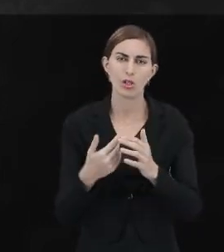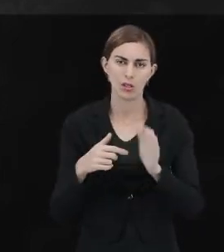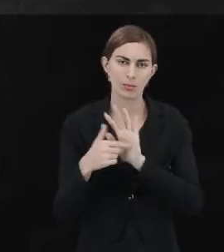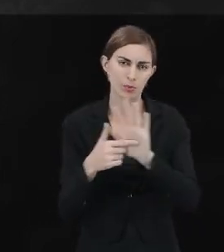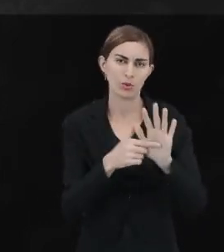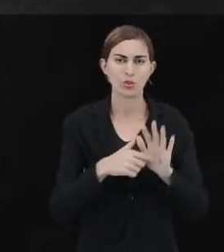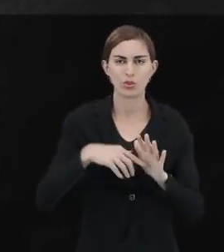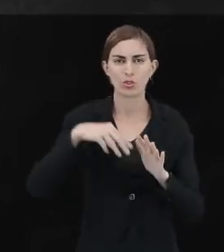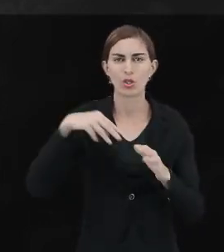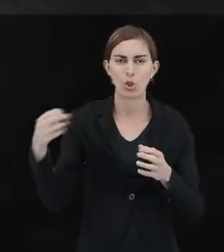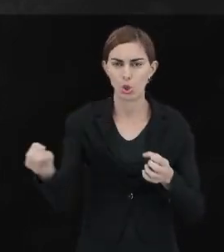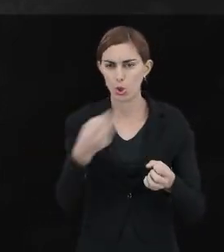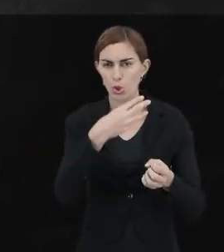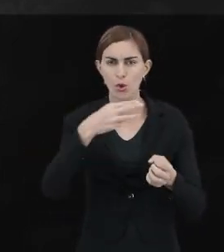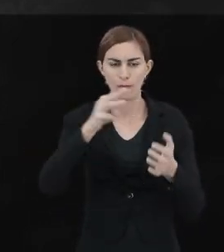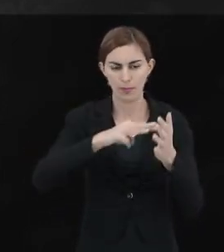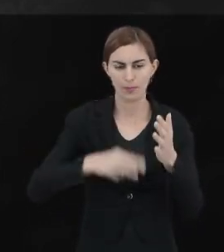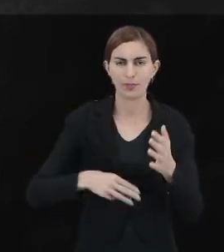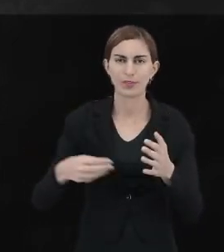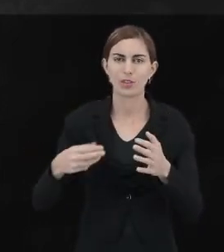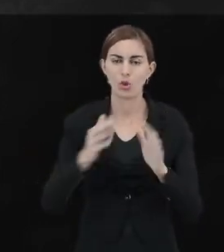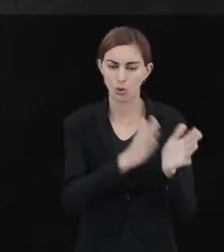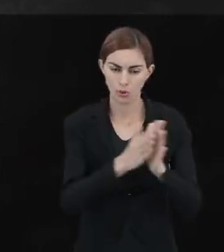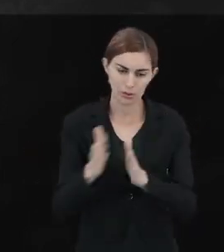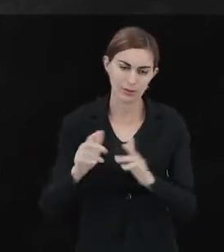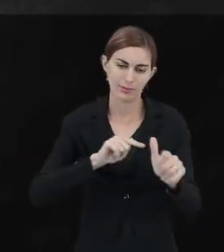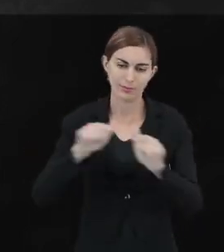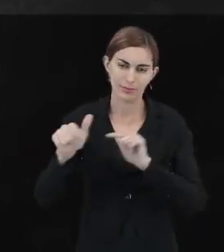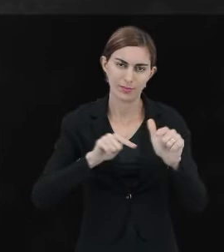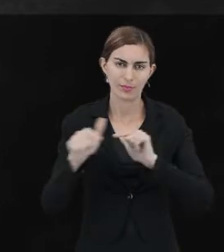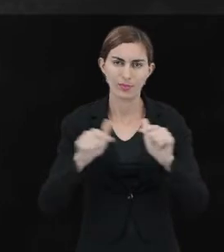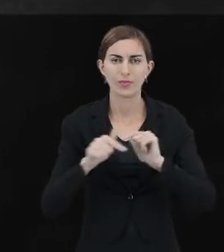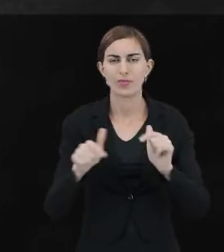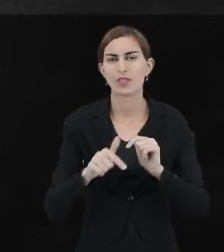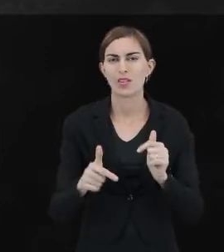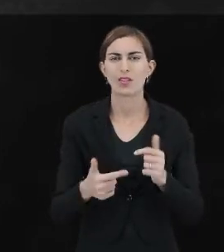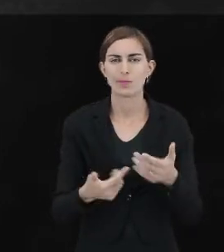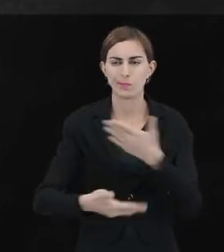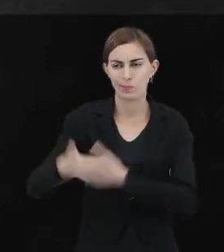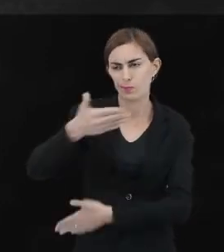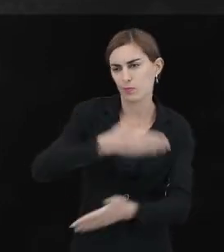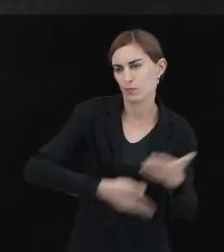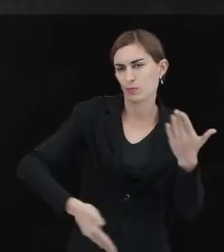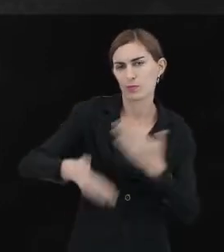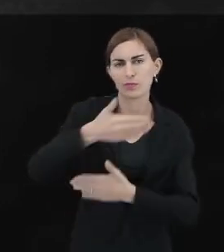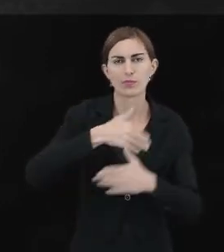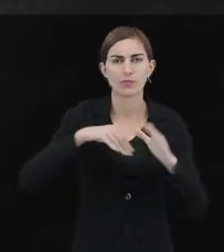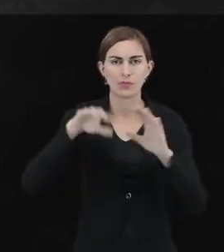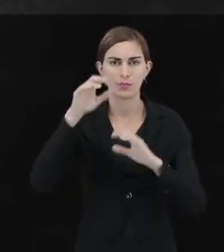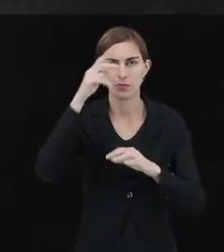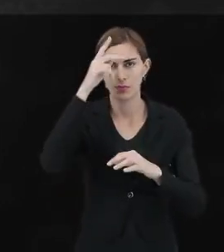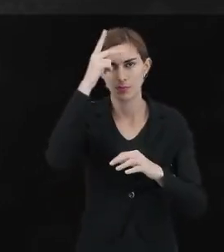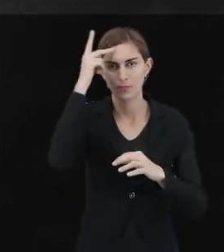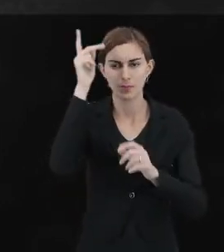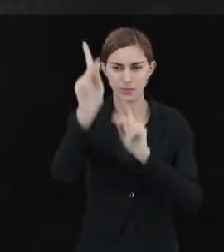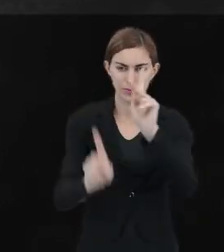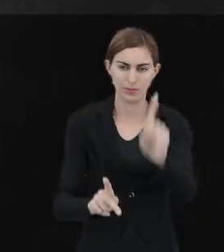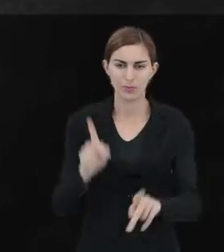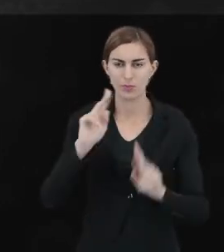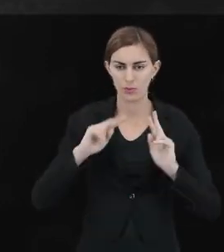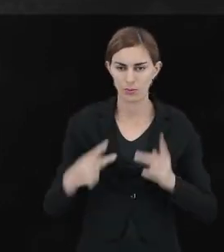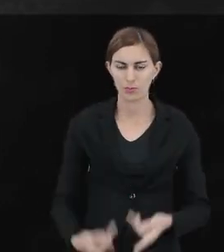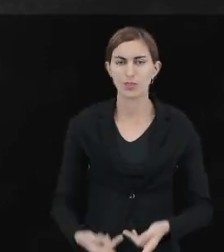estabelece novos métodos de organização do trabalho, novas formas de interrelacionamento humano, novas